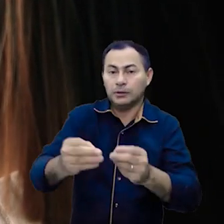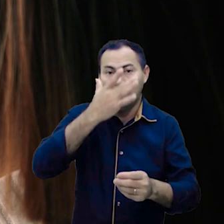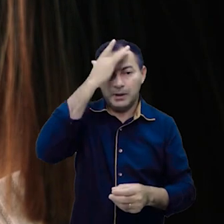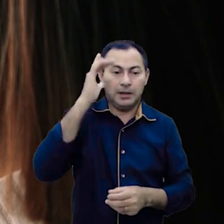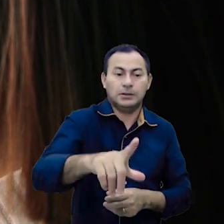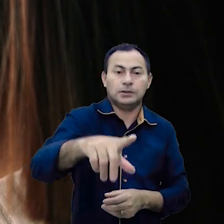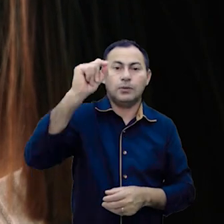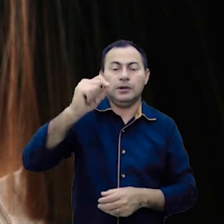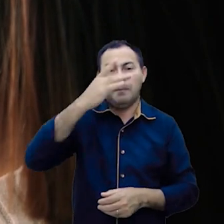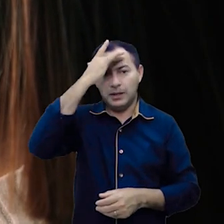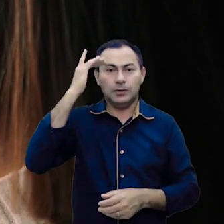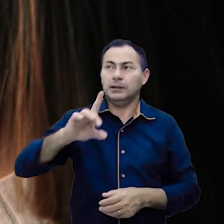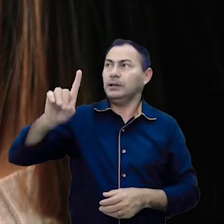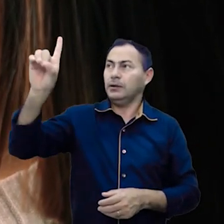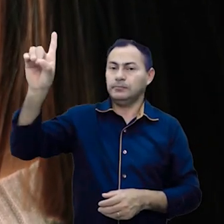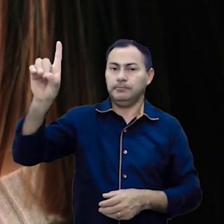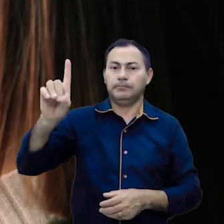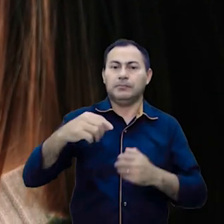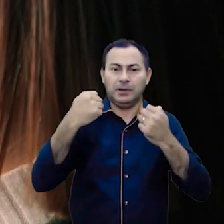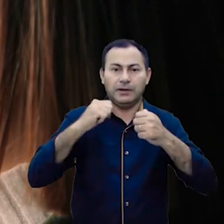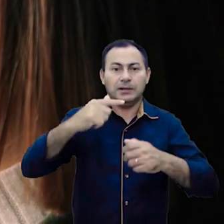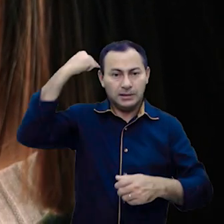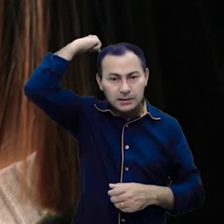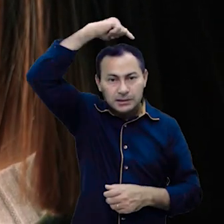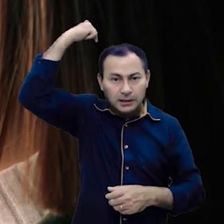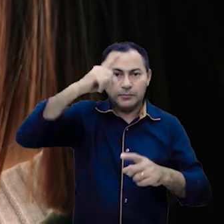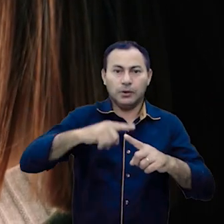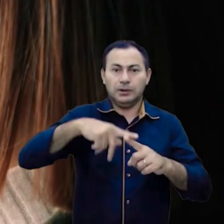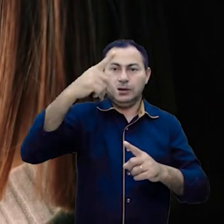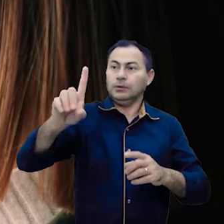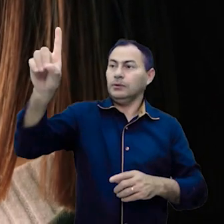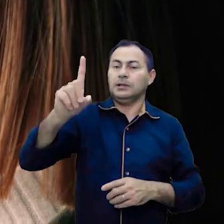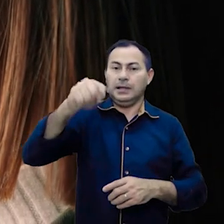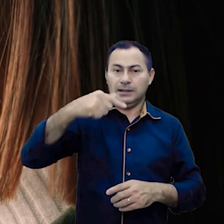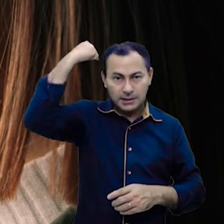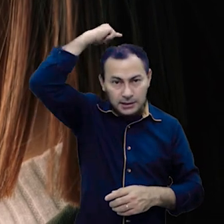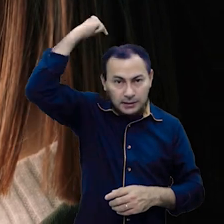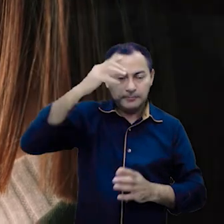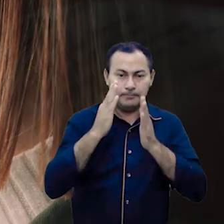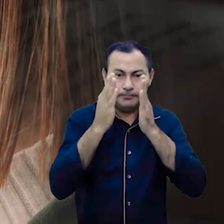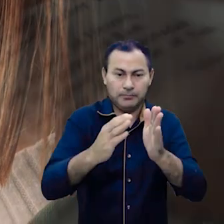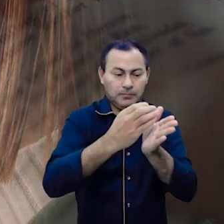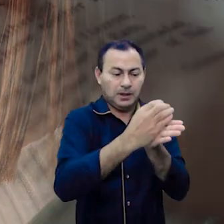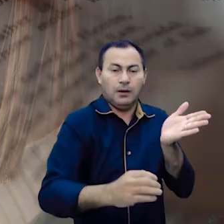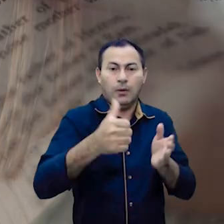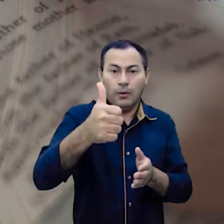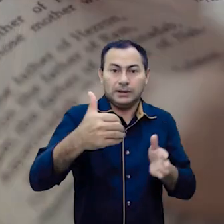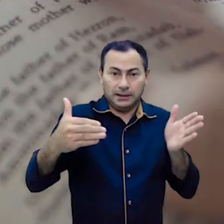inteiro que as pessoas escolhidas as pessoas de Deus deveriam ser santas porque o seu Deus é santo